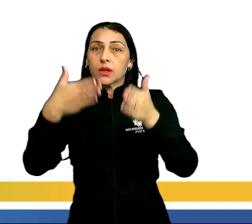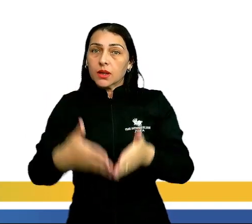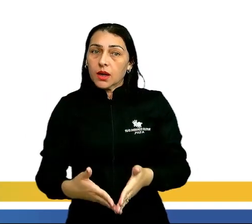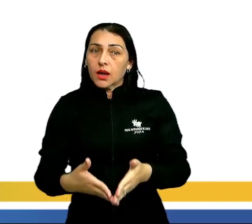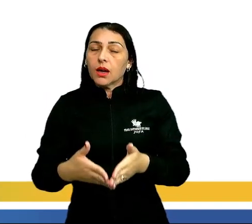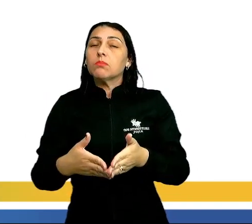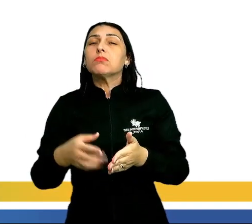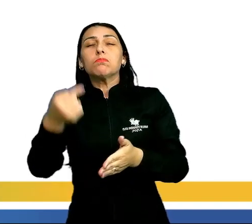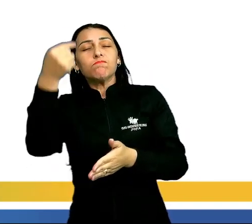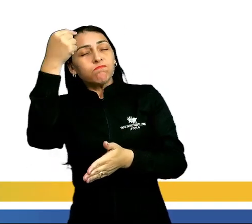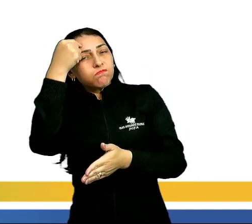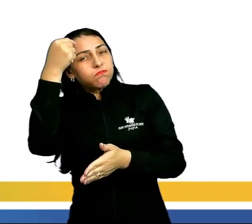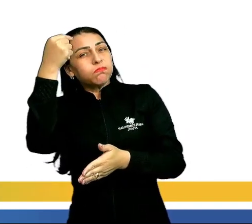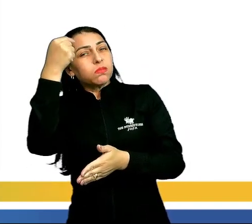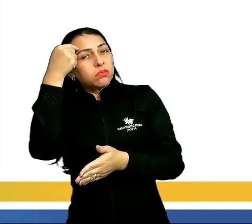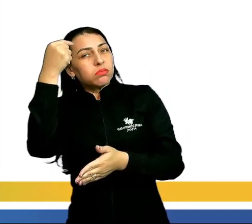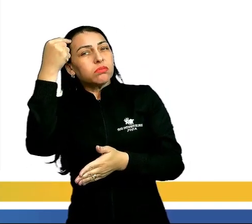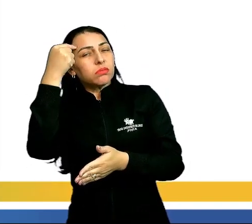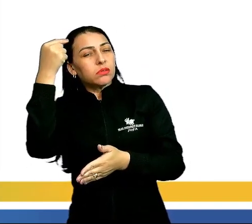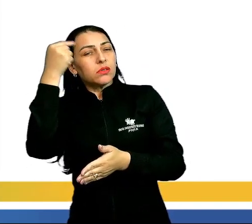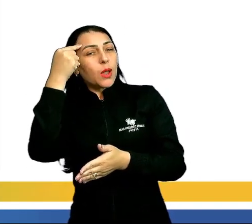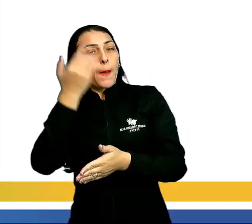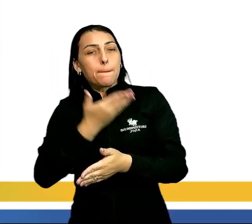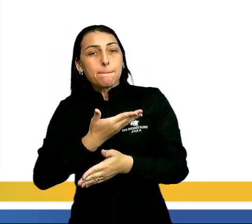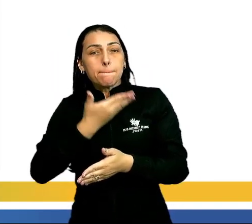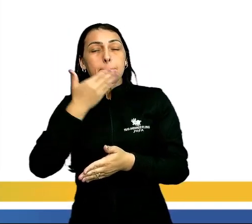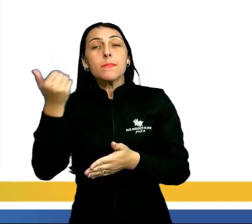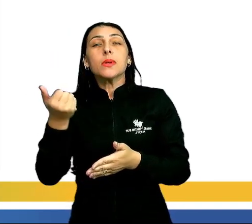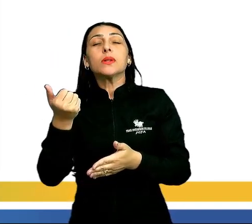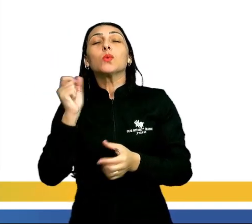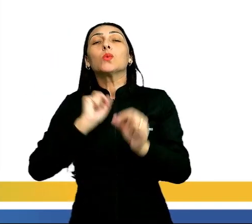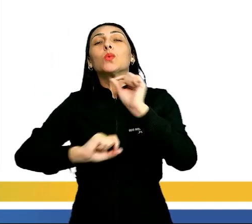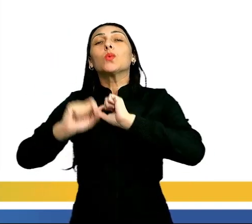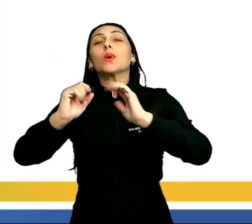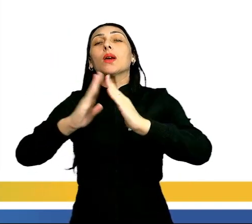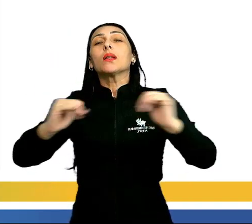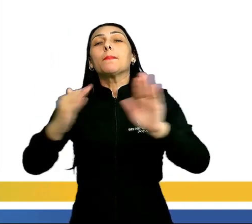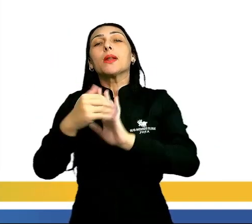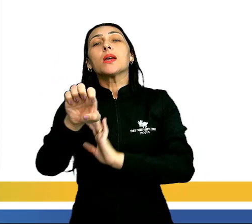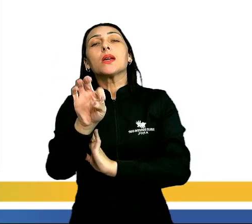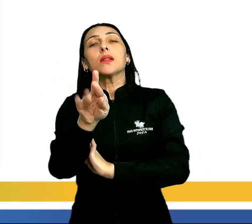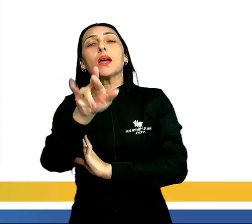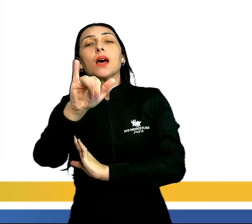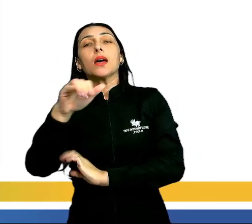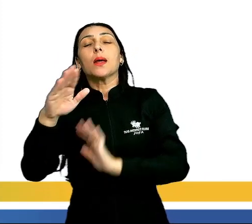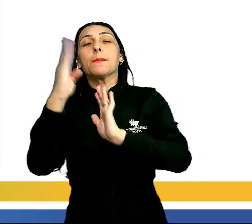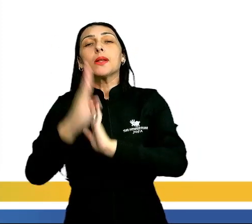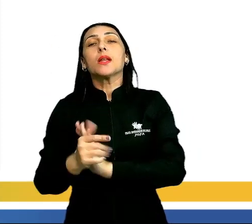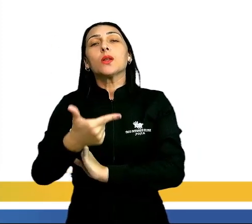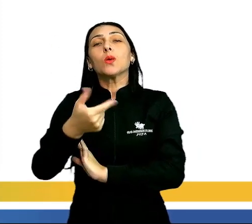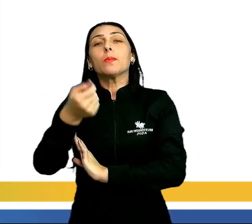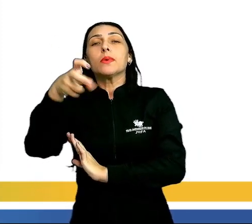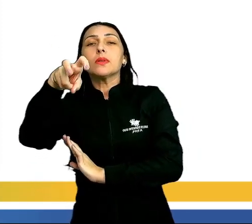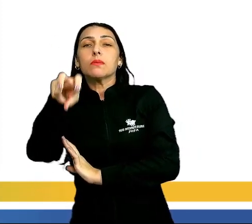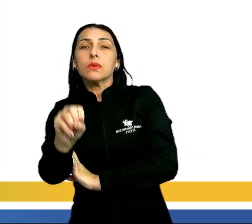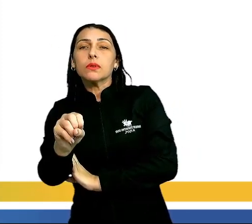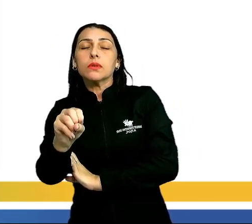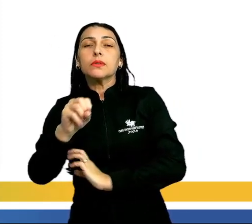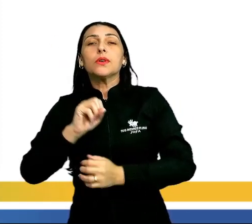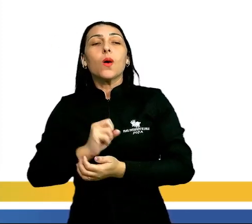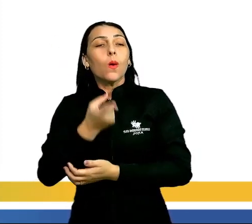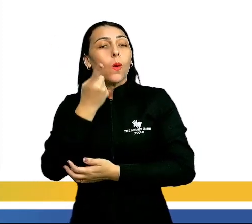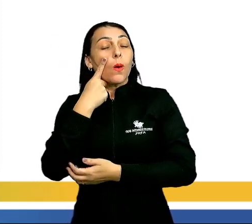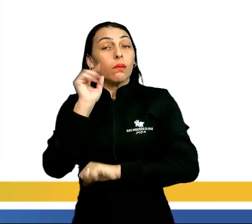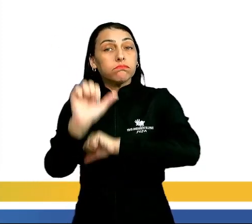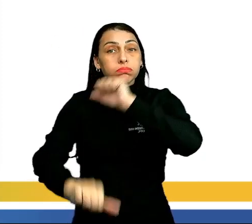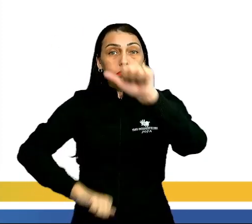na perspectiva, chegamos na projeção da pirâmide etária brasileira para 2050. E